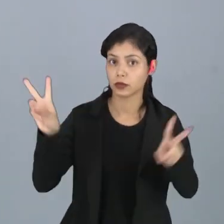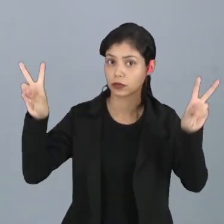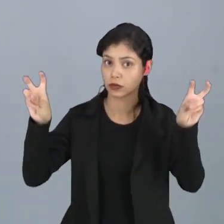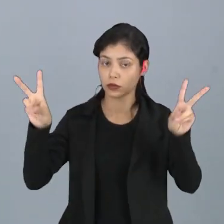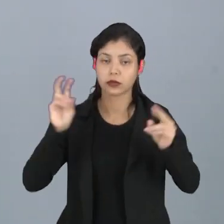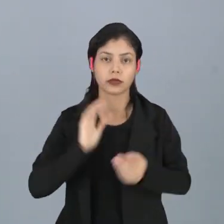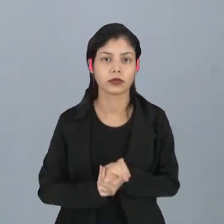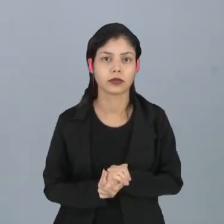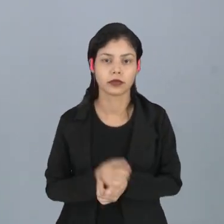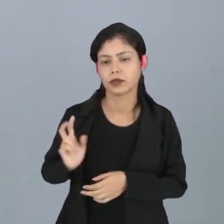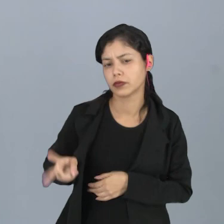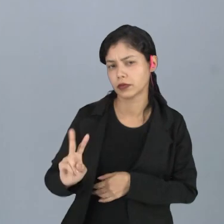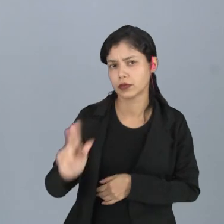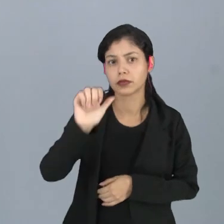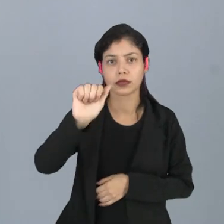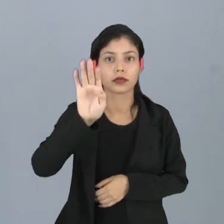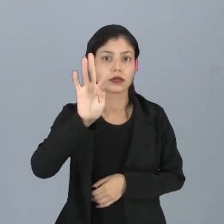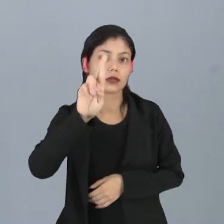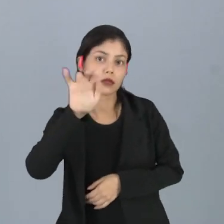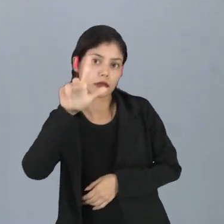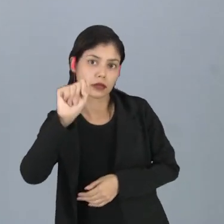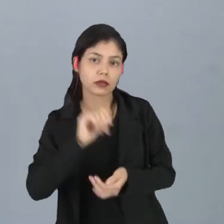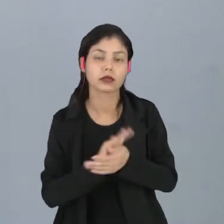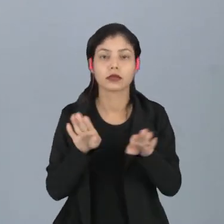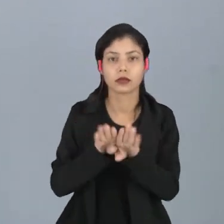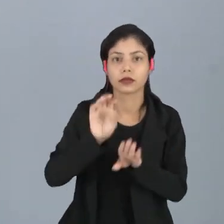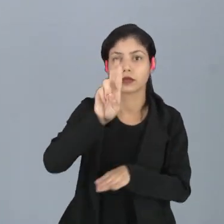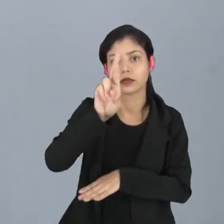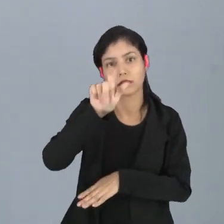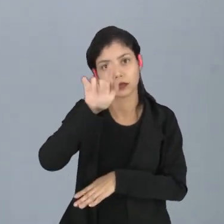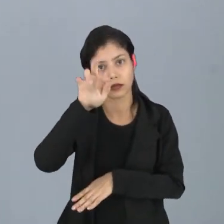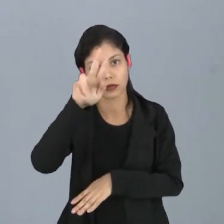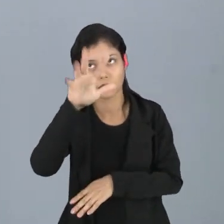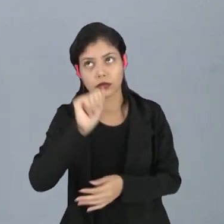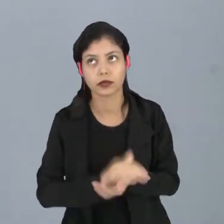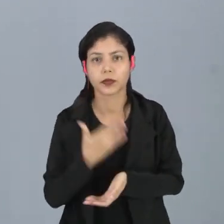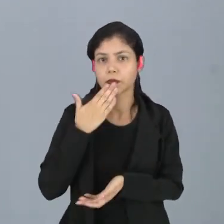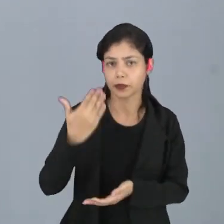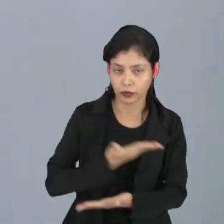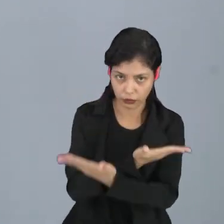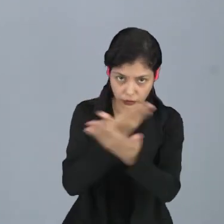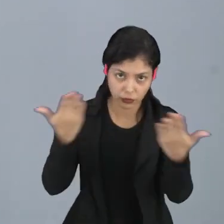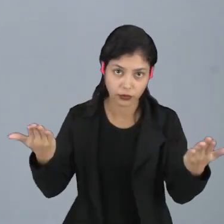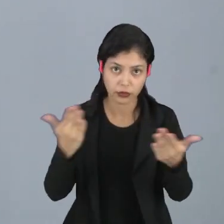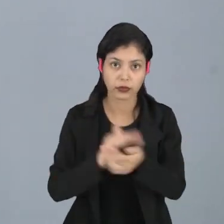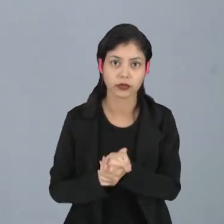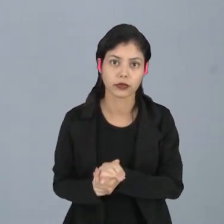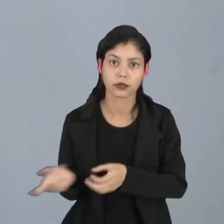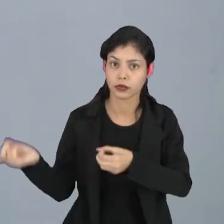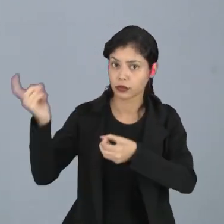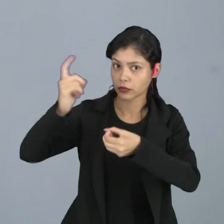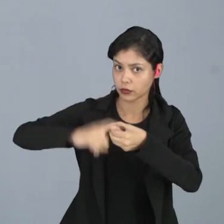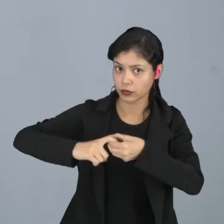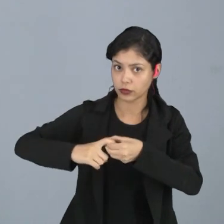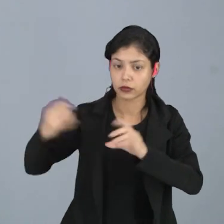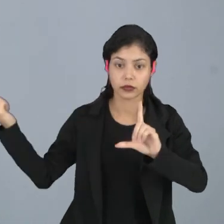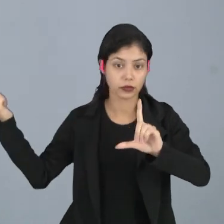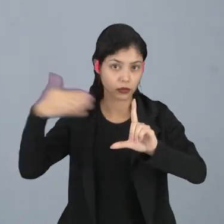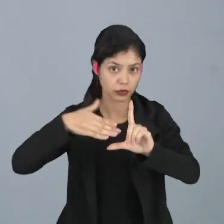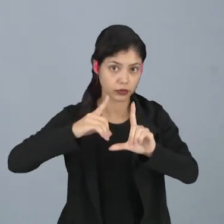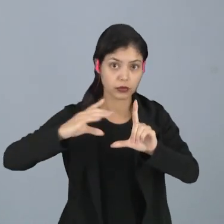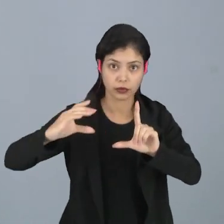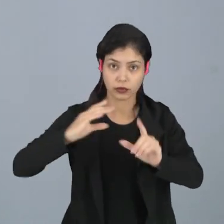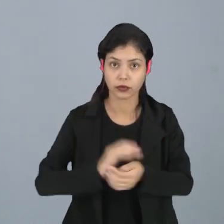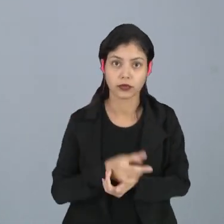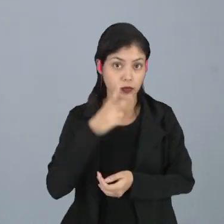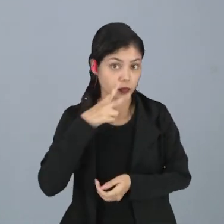sobre frequência absoluta e frequência relativa. Peço a vocês que recorram à plataforma Eduque,